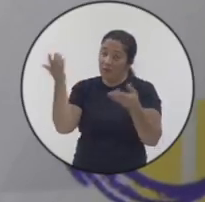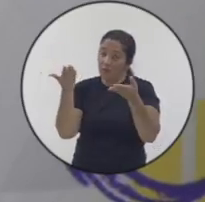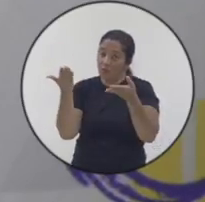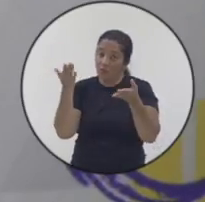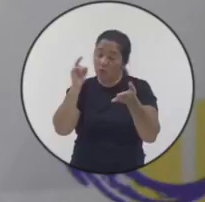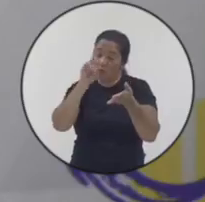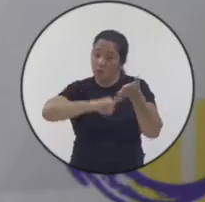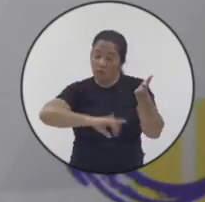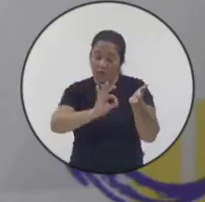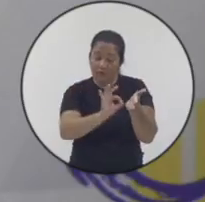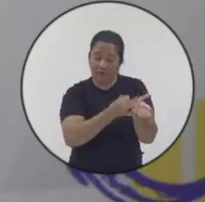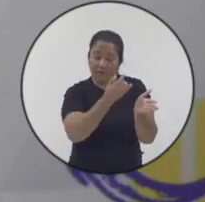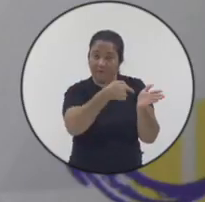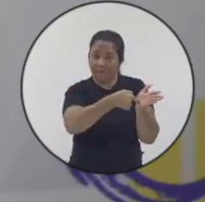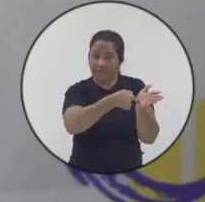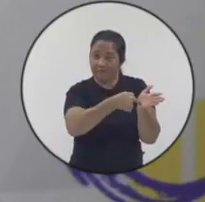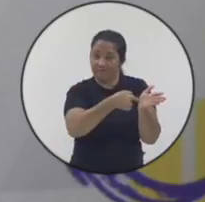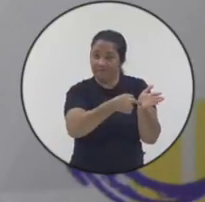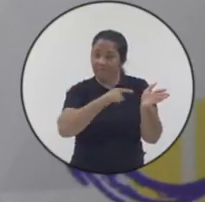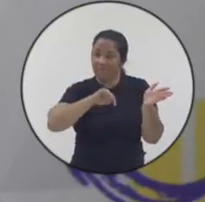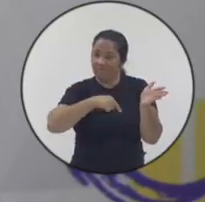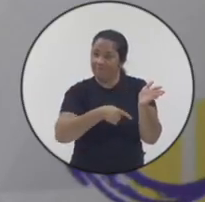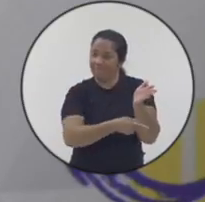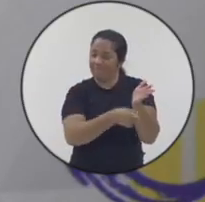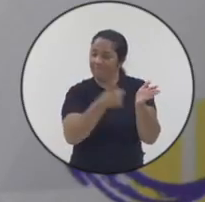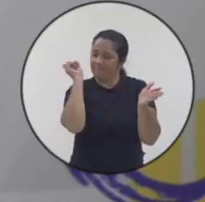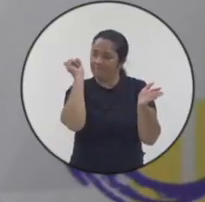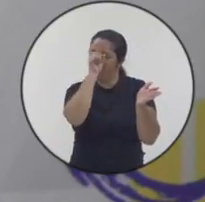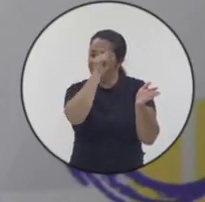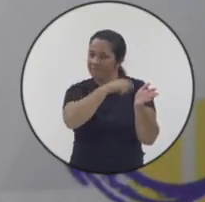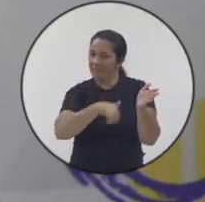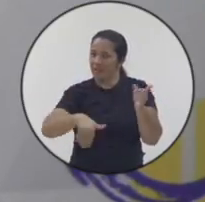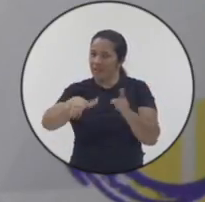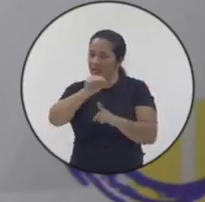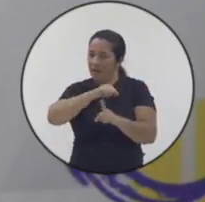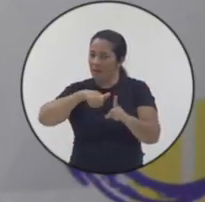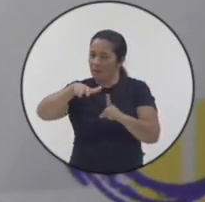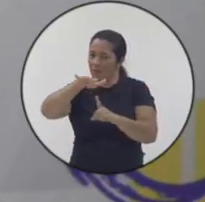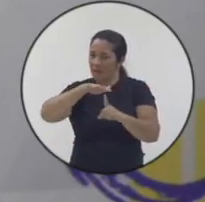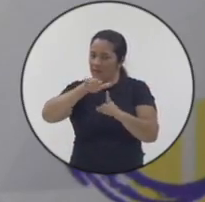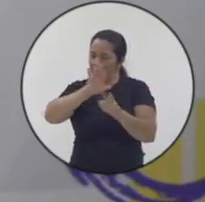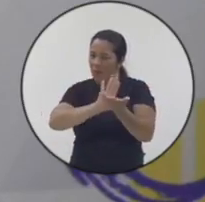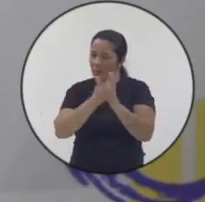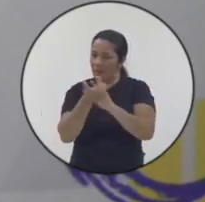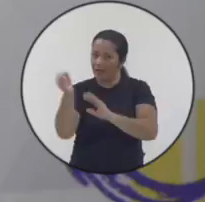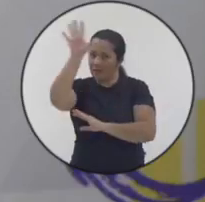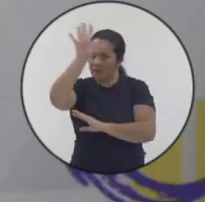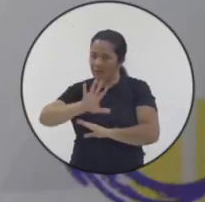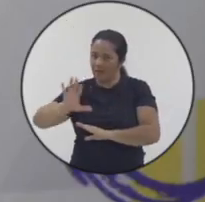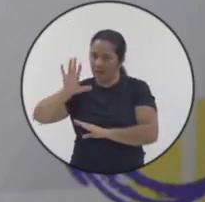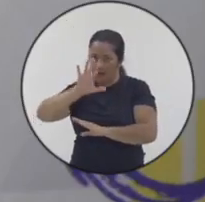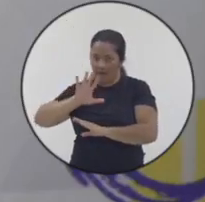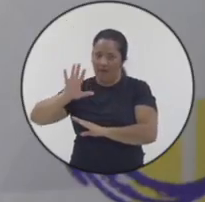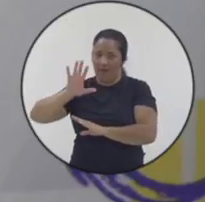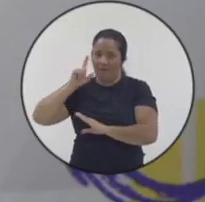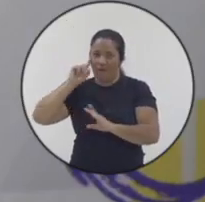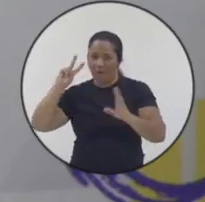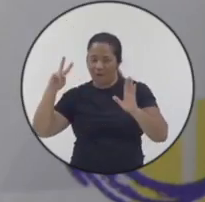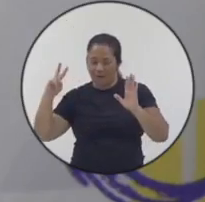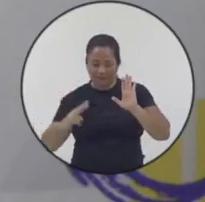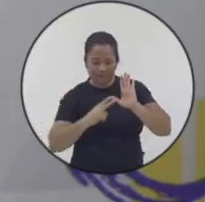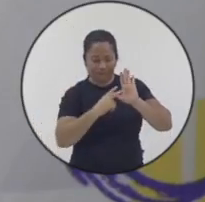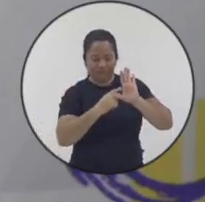de complexificar um pouco mais o olhar sobre a população trans em geral, mas especialmente sobre as nossas pautas. E aí eu penso